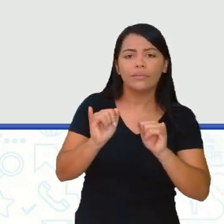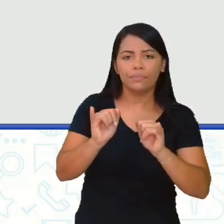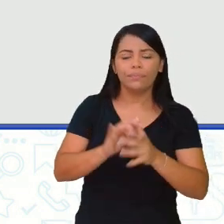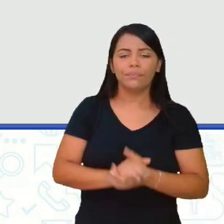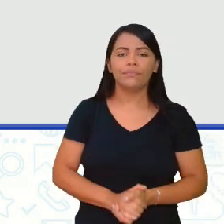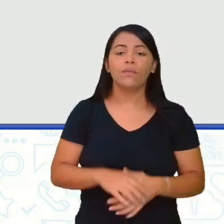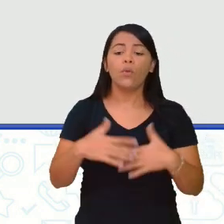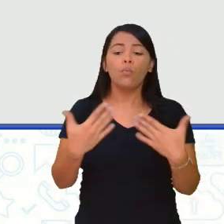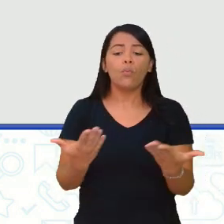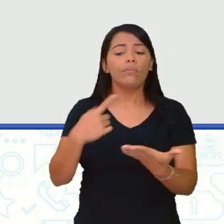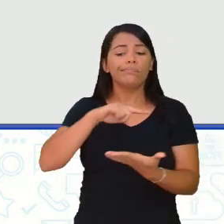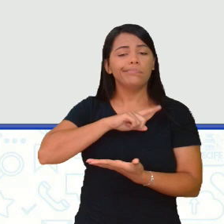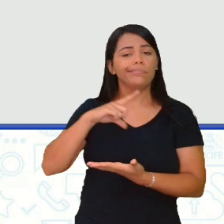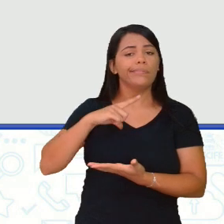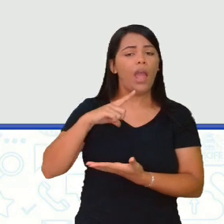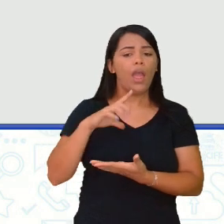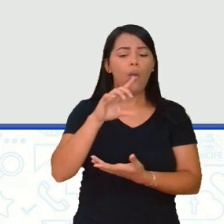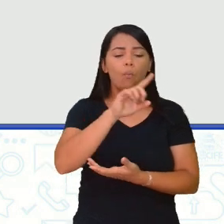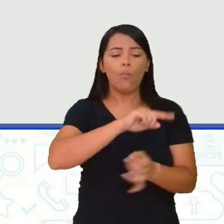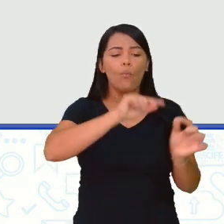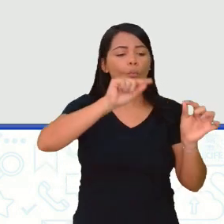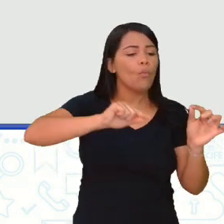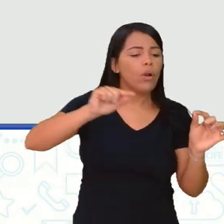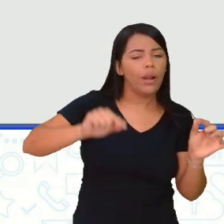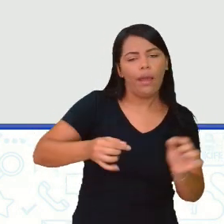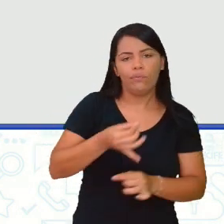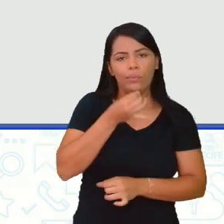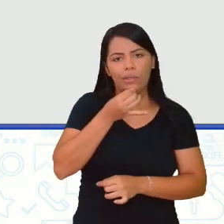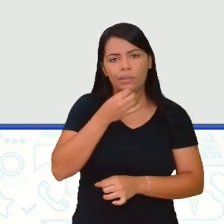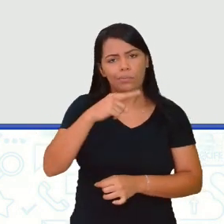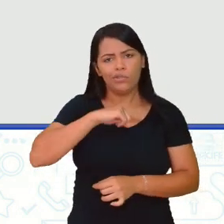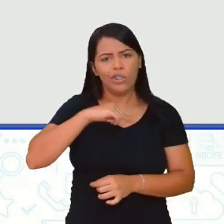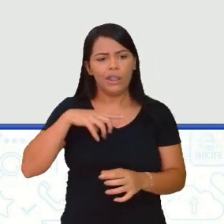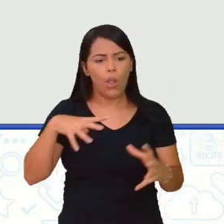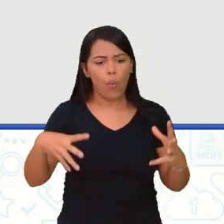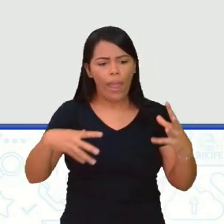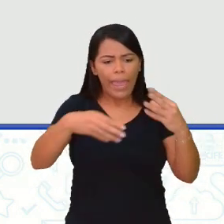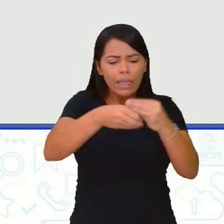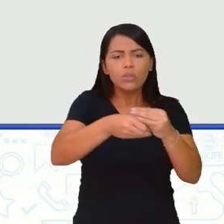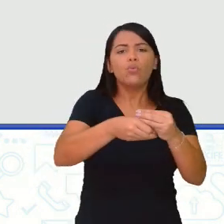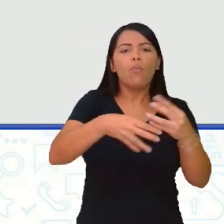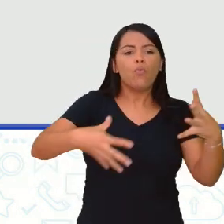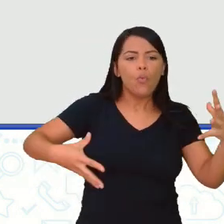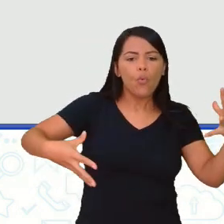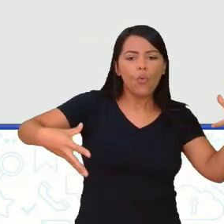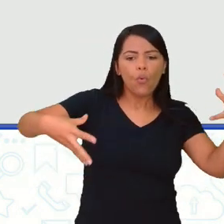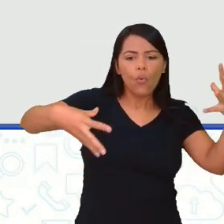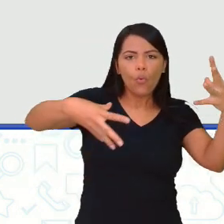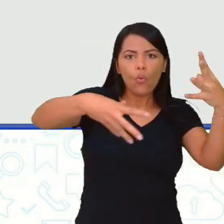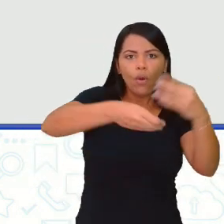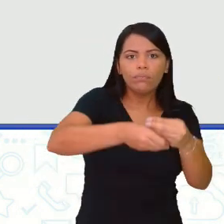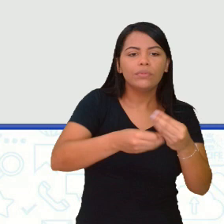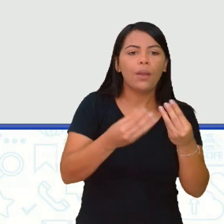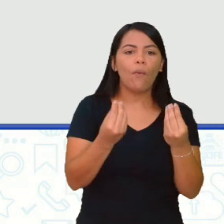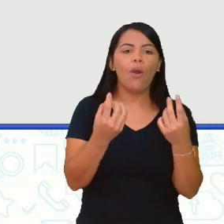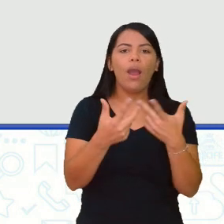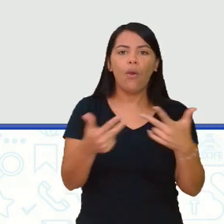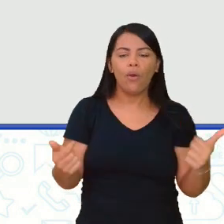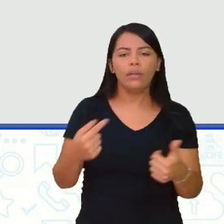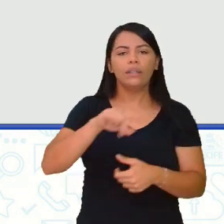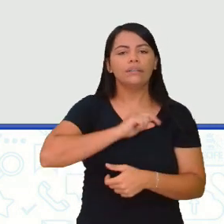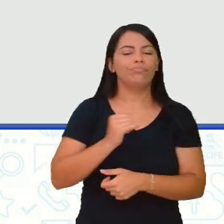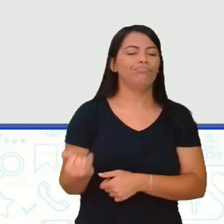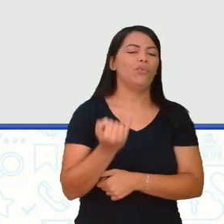um gráfico, é como se tivesse um grande resumo. E a gente já viu aqui o que é importante ter num